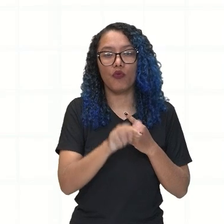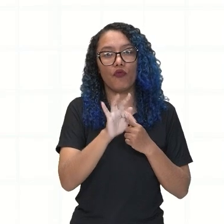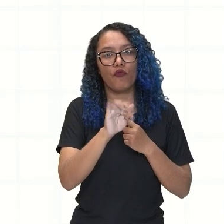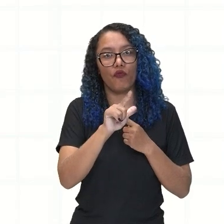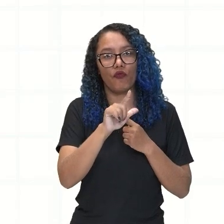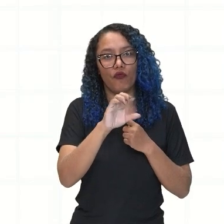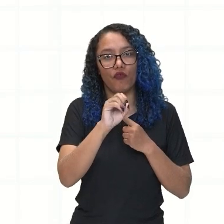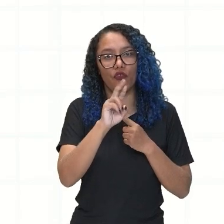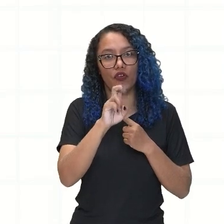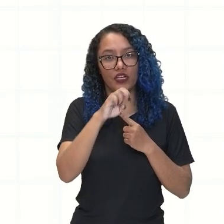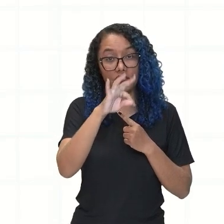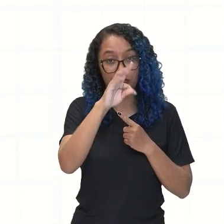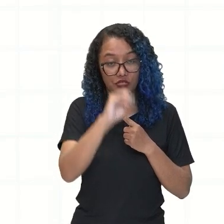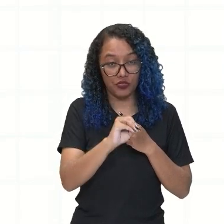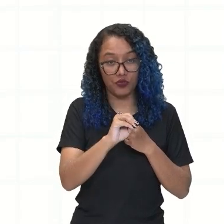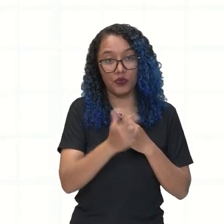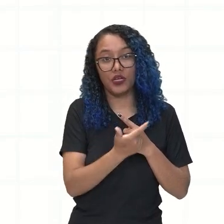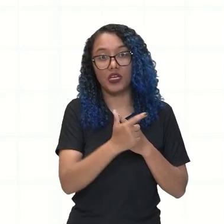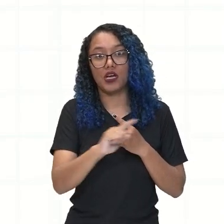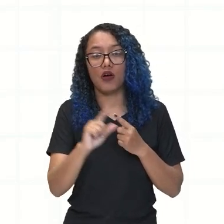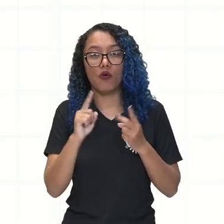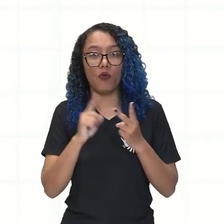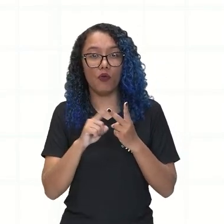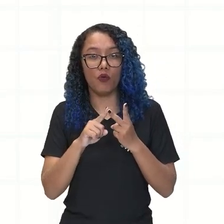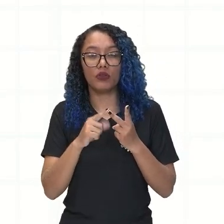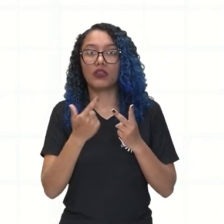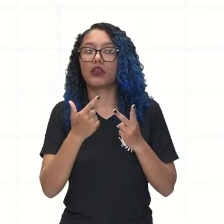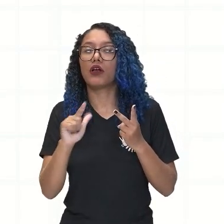feitos por essa descoberta pelo